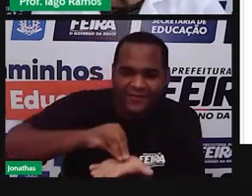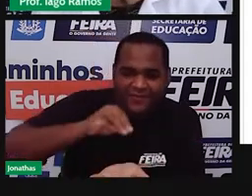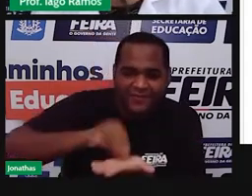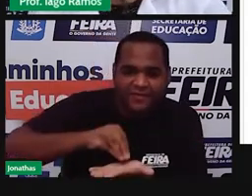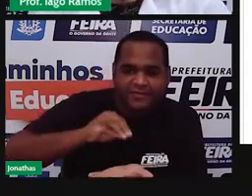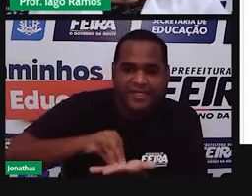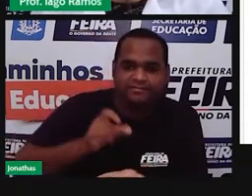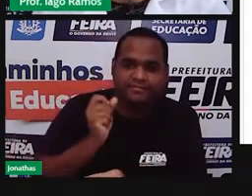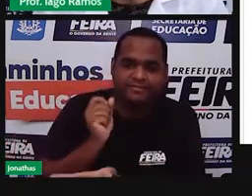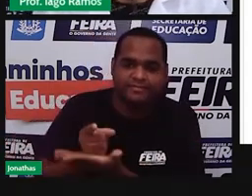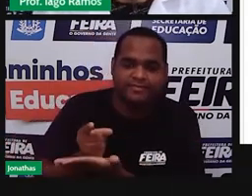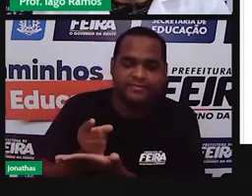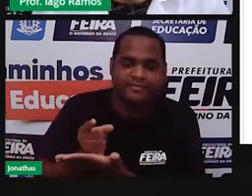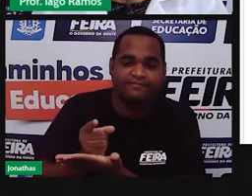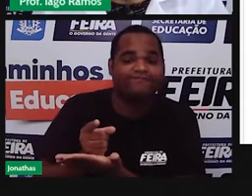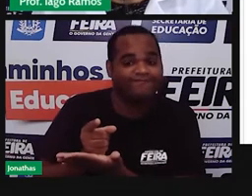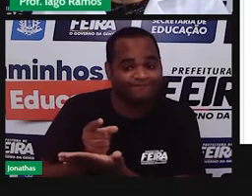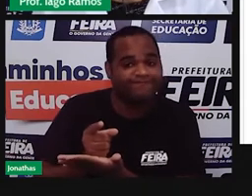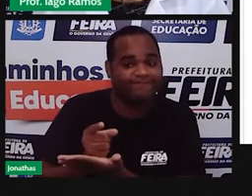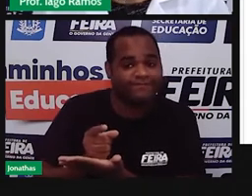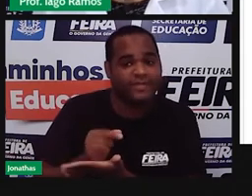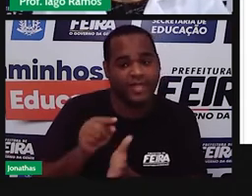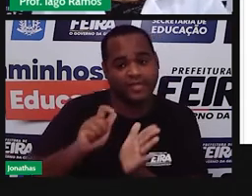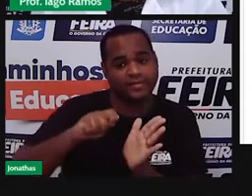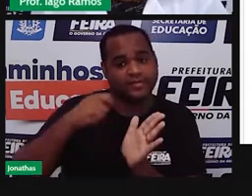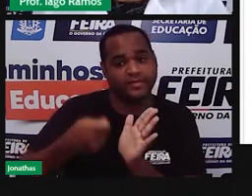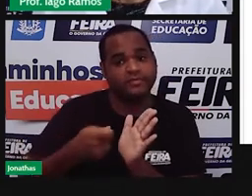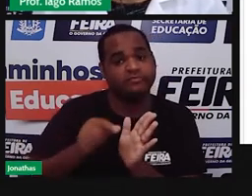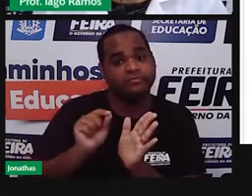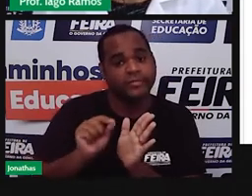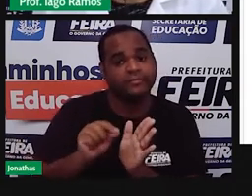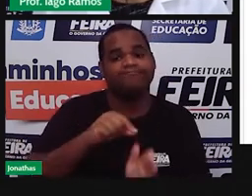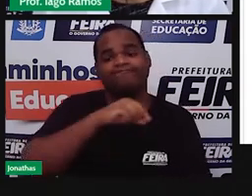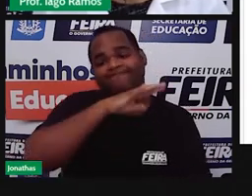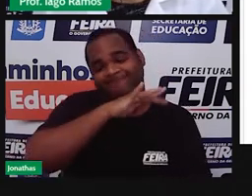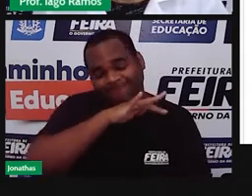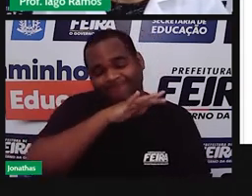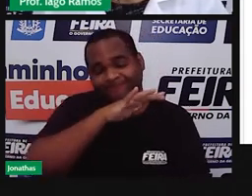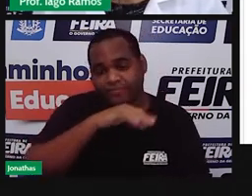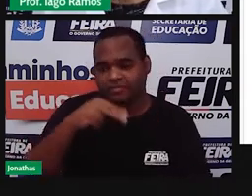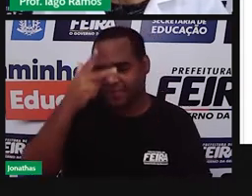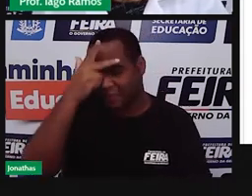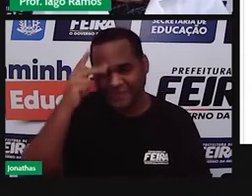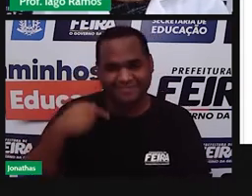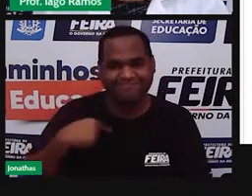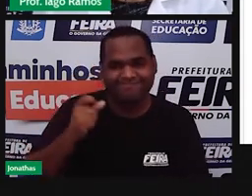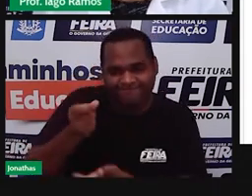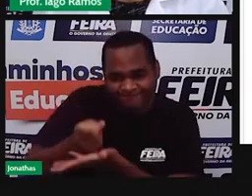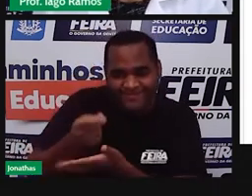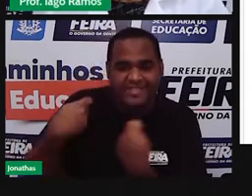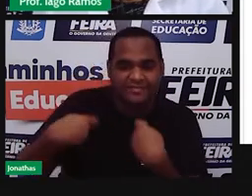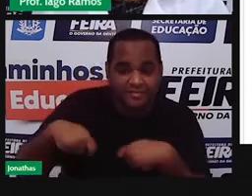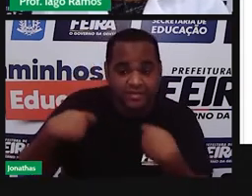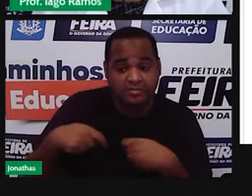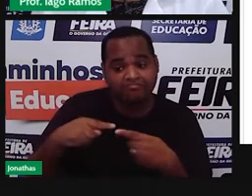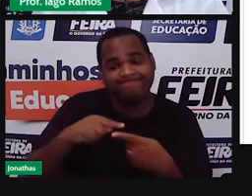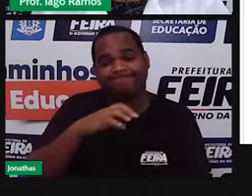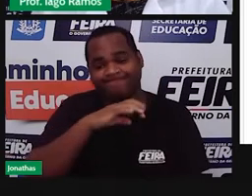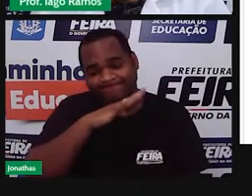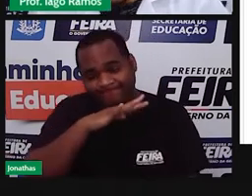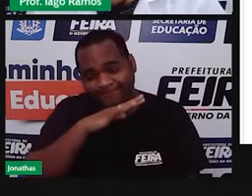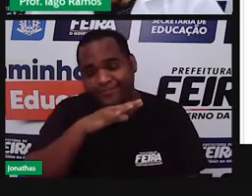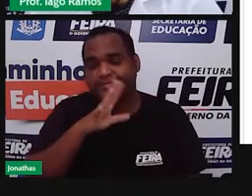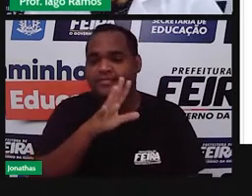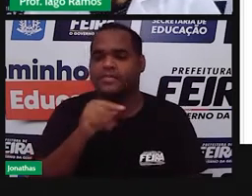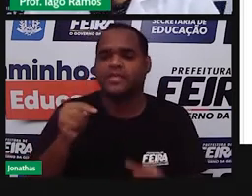deve é uma coisa ruim, né? Se a gente está devendo dinheiro, é uma coisa ruim. Uma